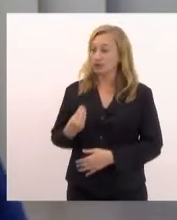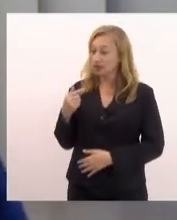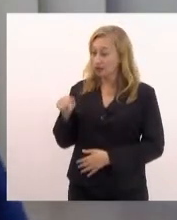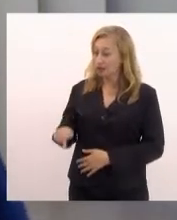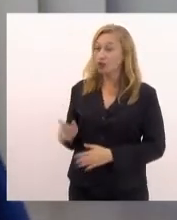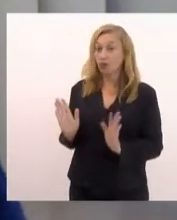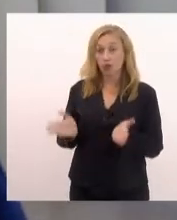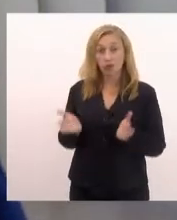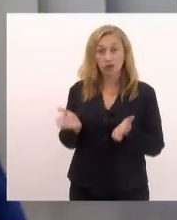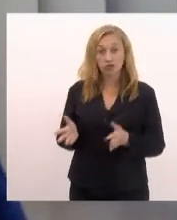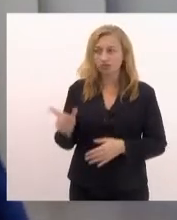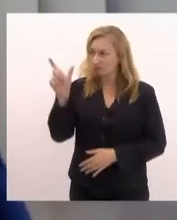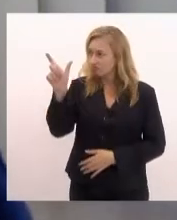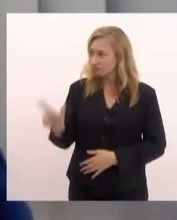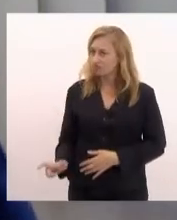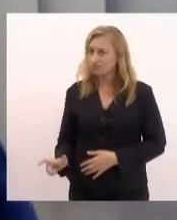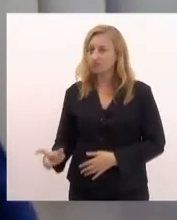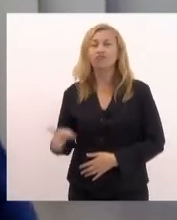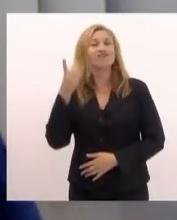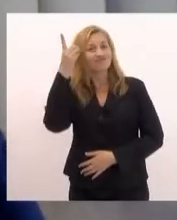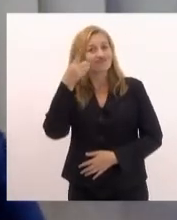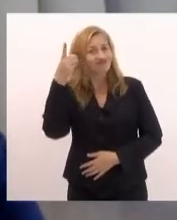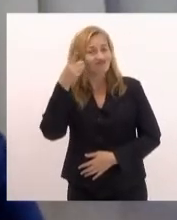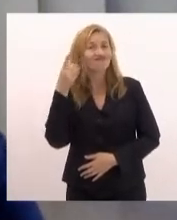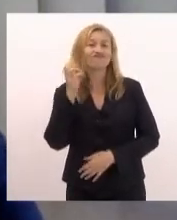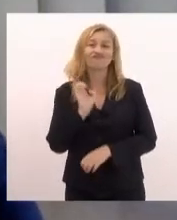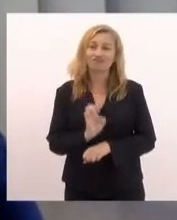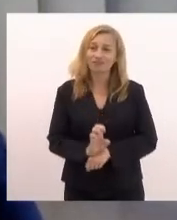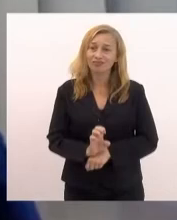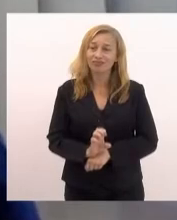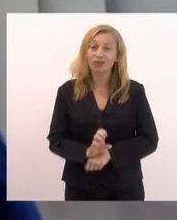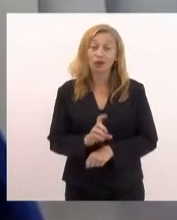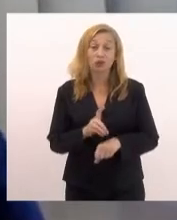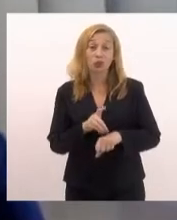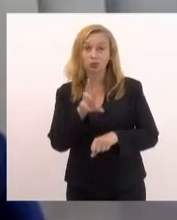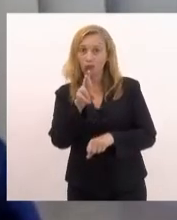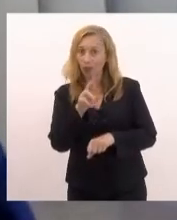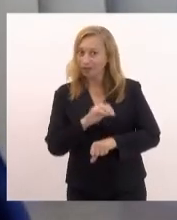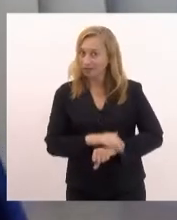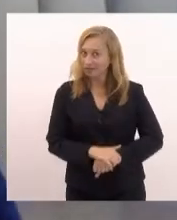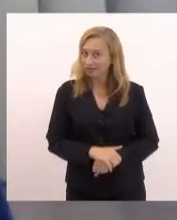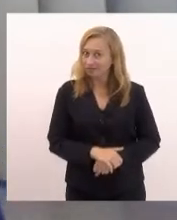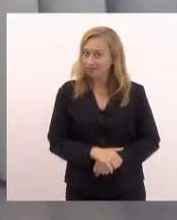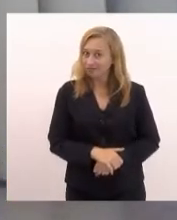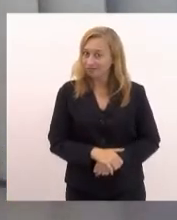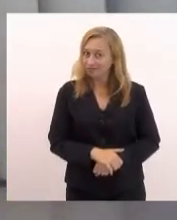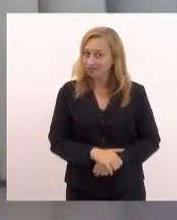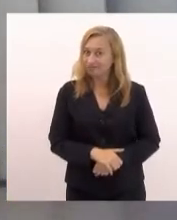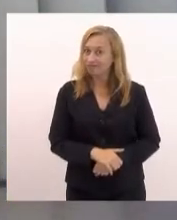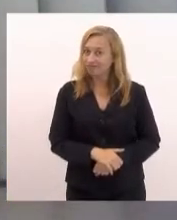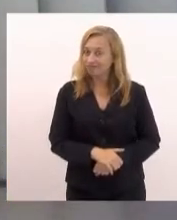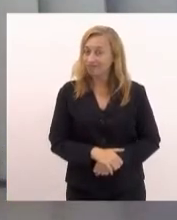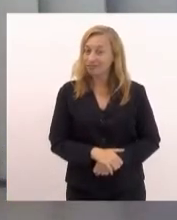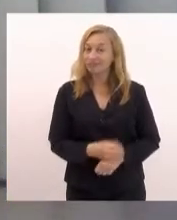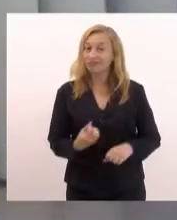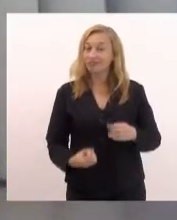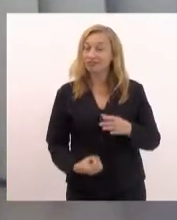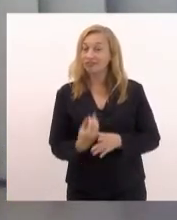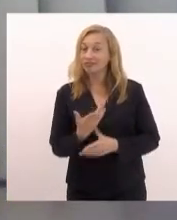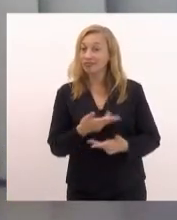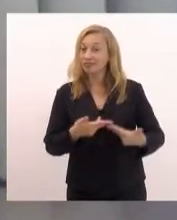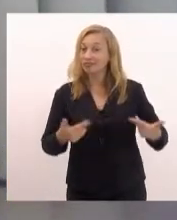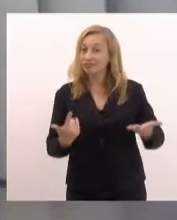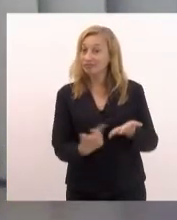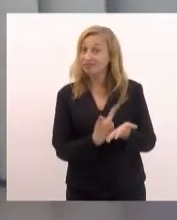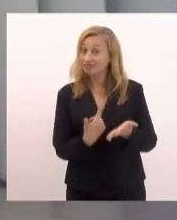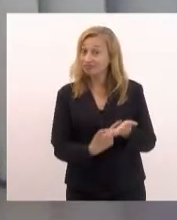né? Uma pessoa que é uma deputada estadual, é uma doutora, né? É autora de diversos livros.